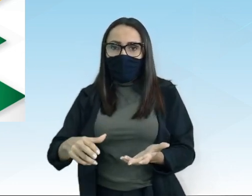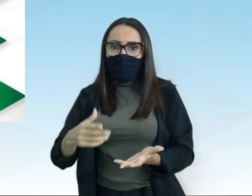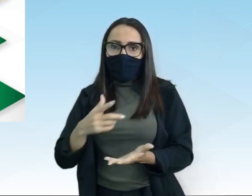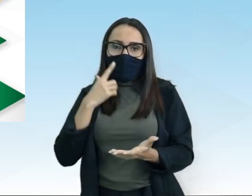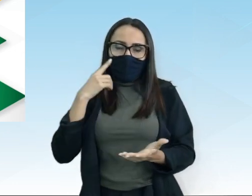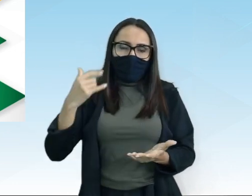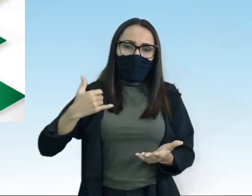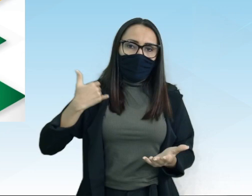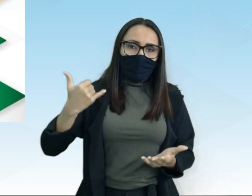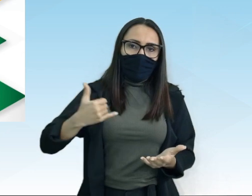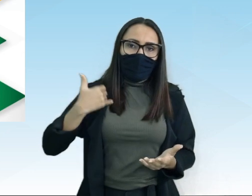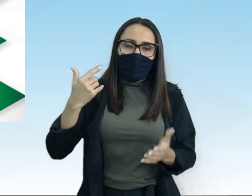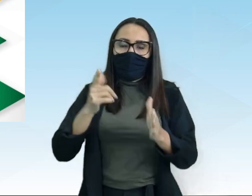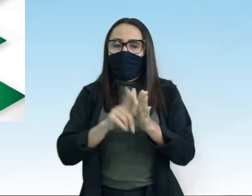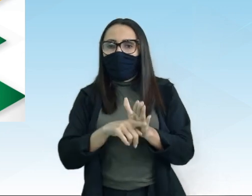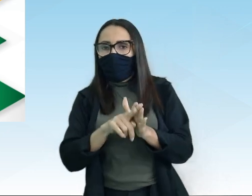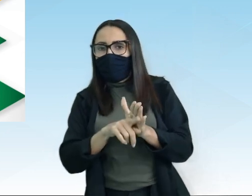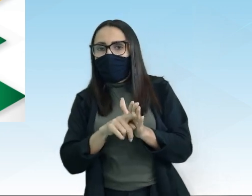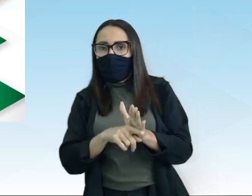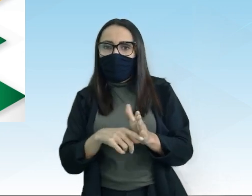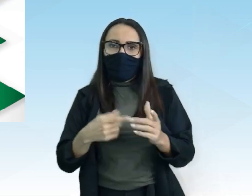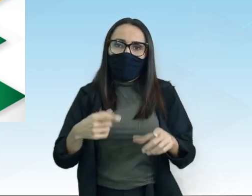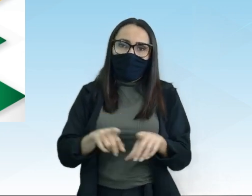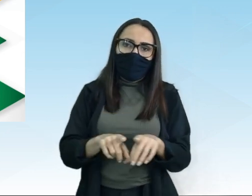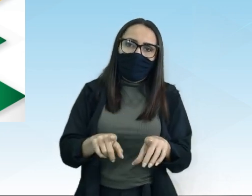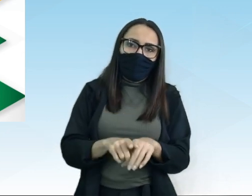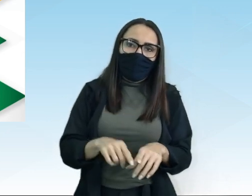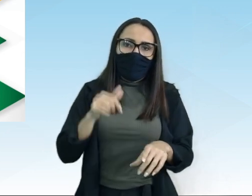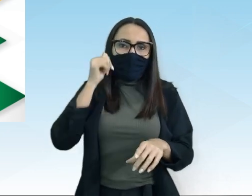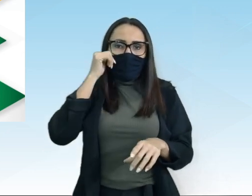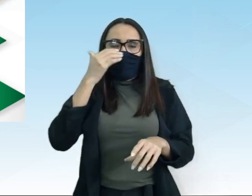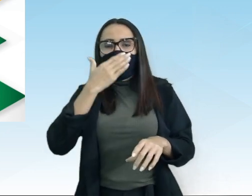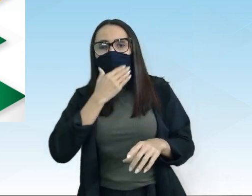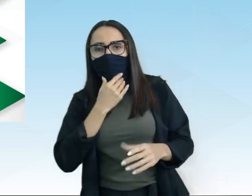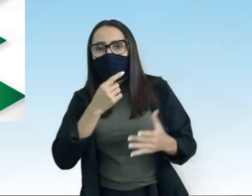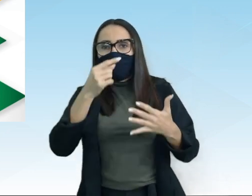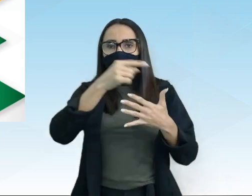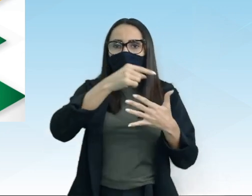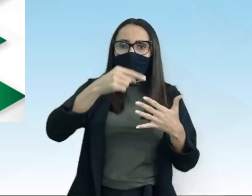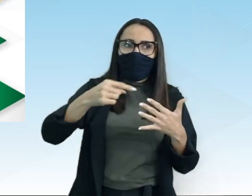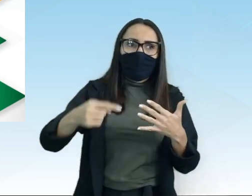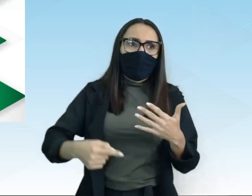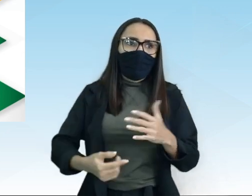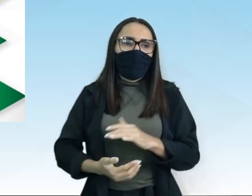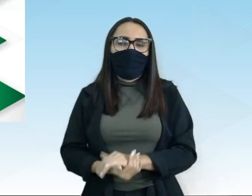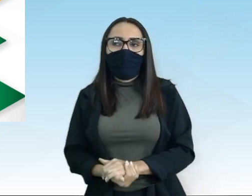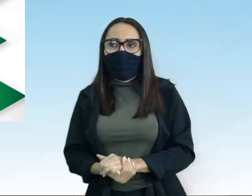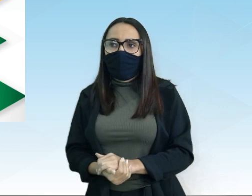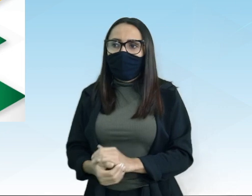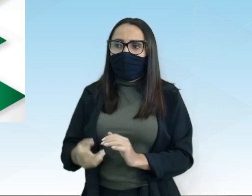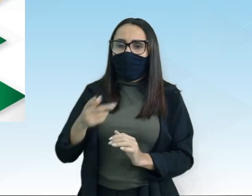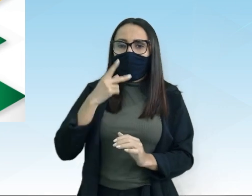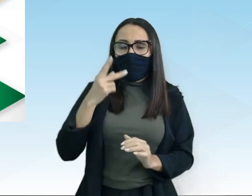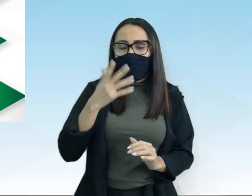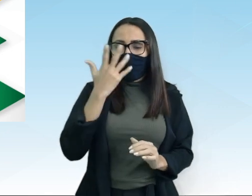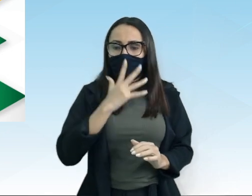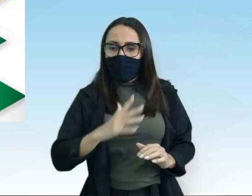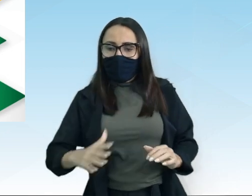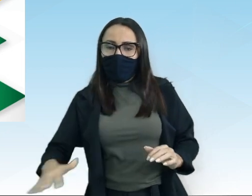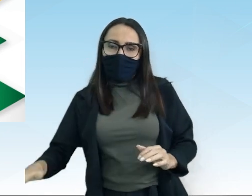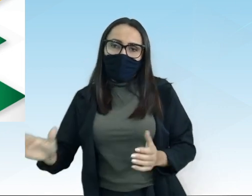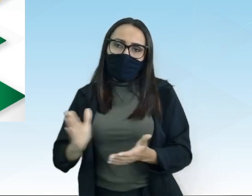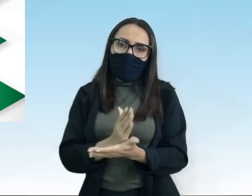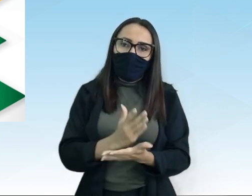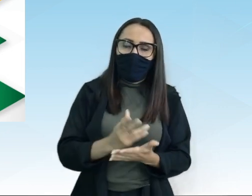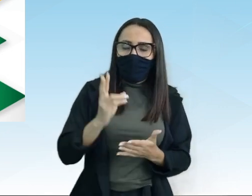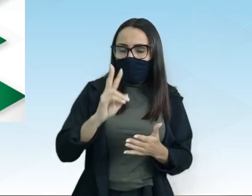idade, gênero, na verdade, idade e outros pontos que marcam. Veja que quando a gente fala com a criança, muitas vezes